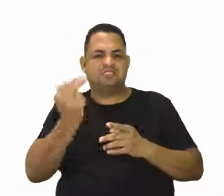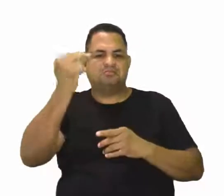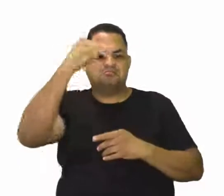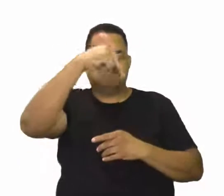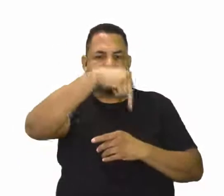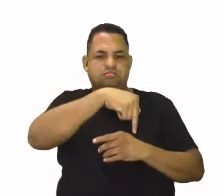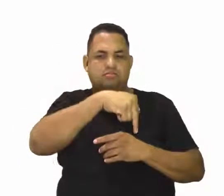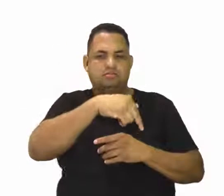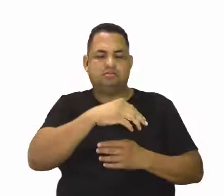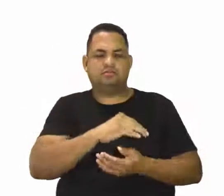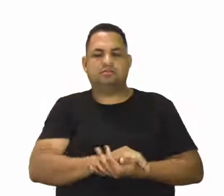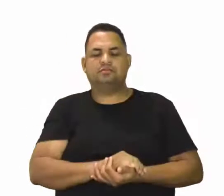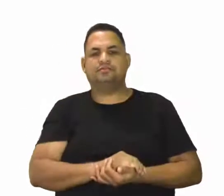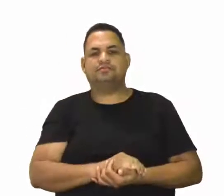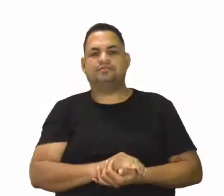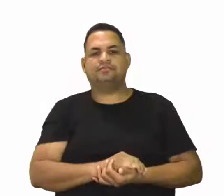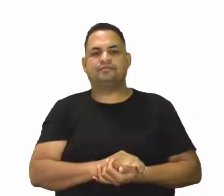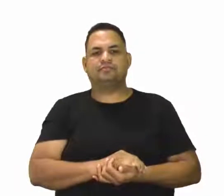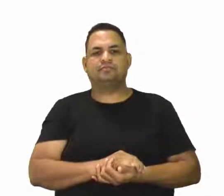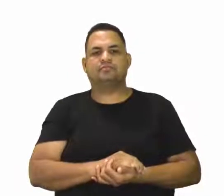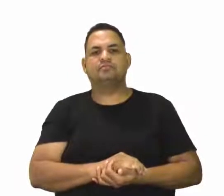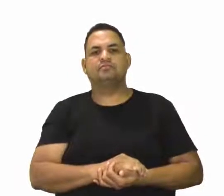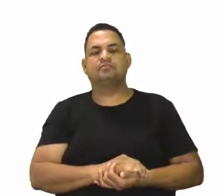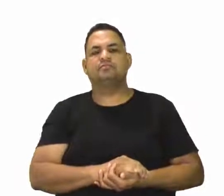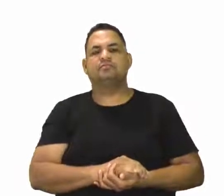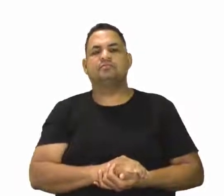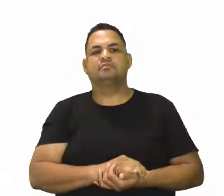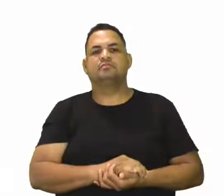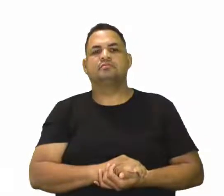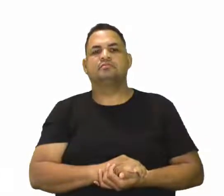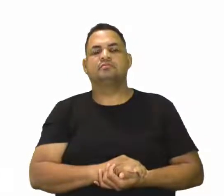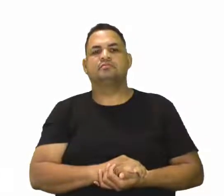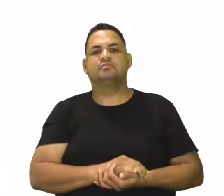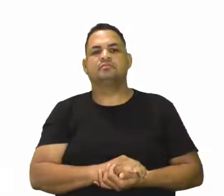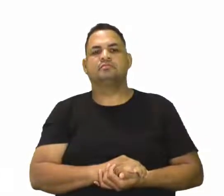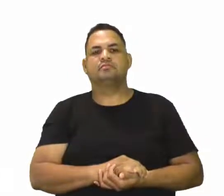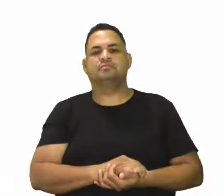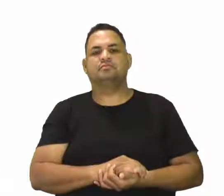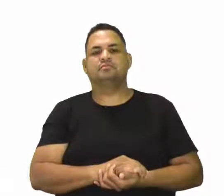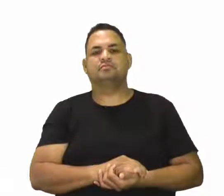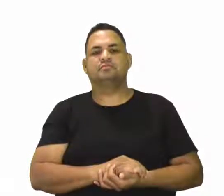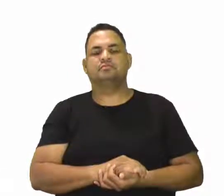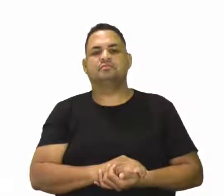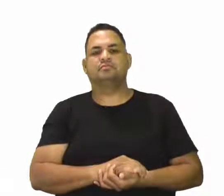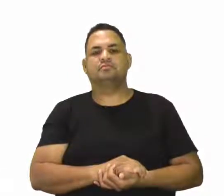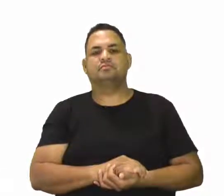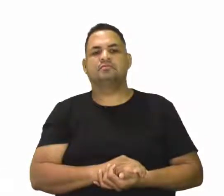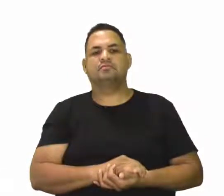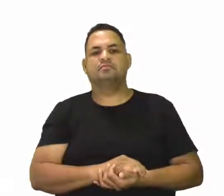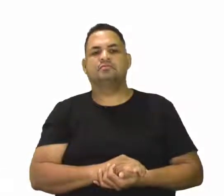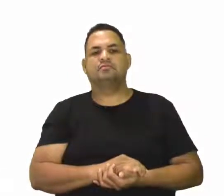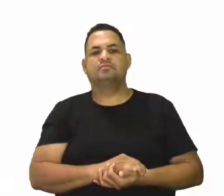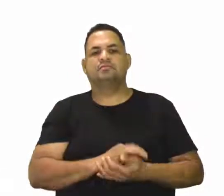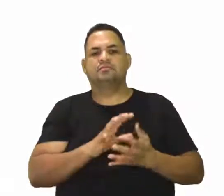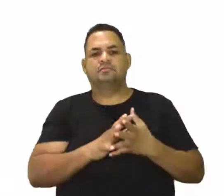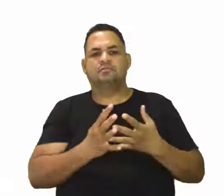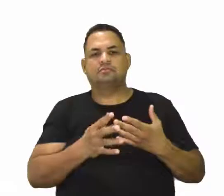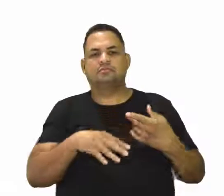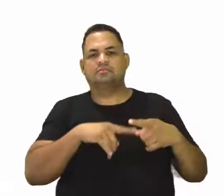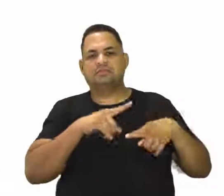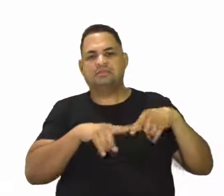jogando incrível Olha lá e aí aquele muito ele